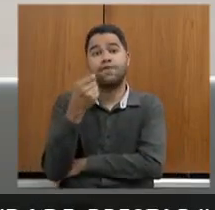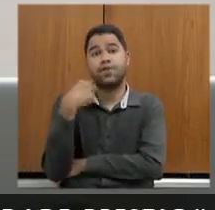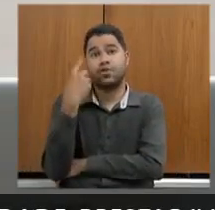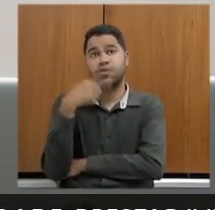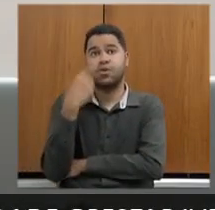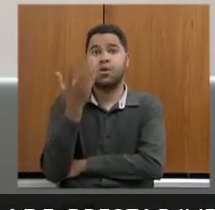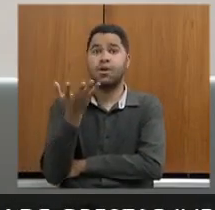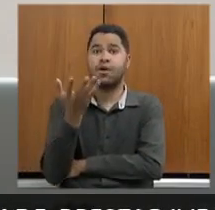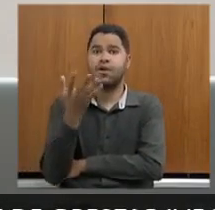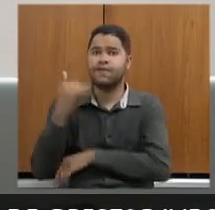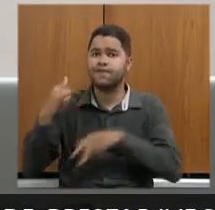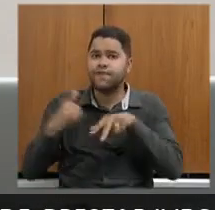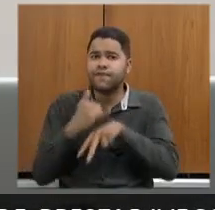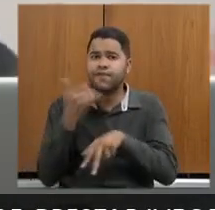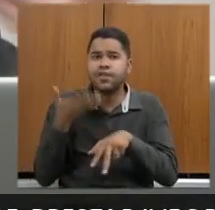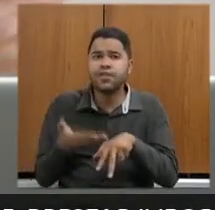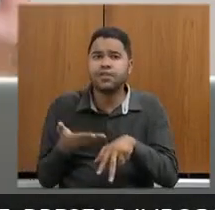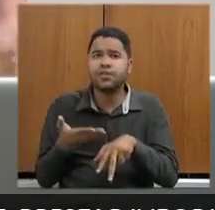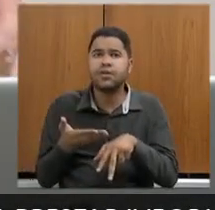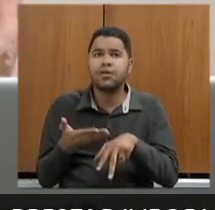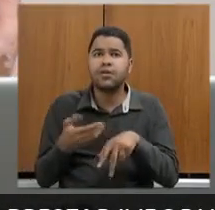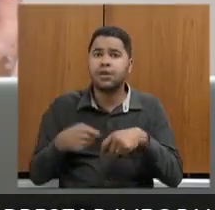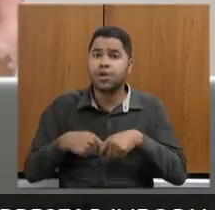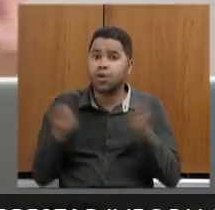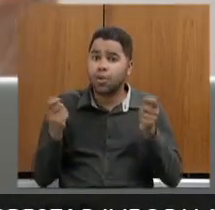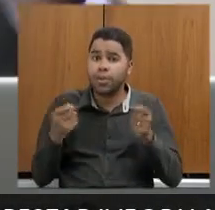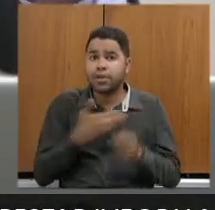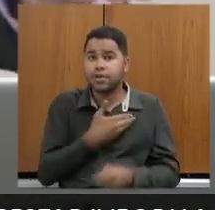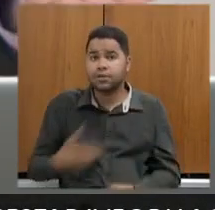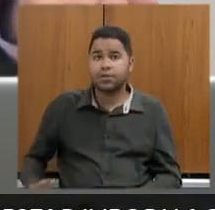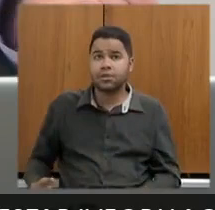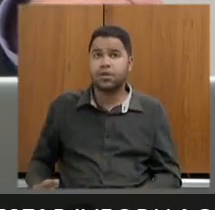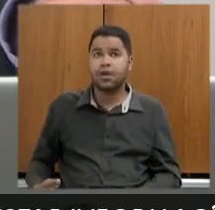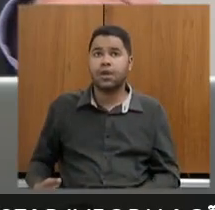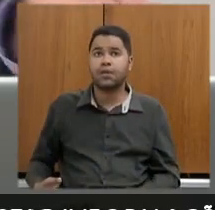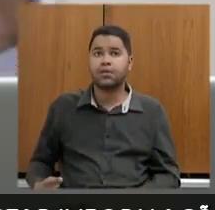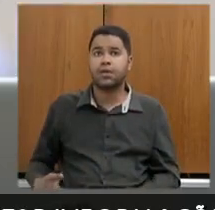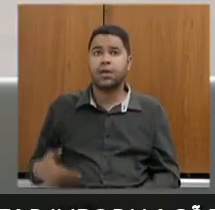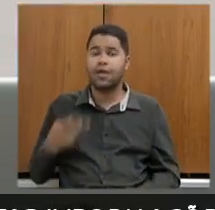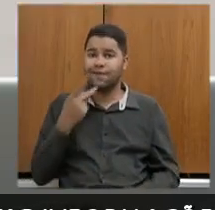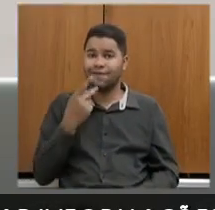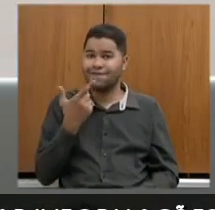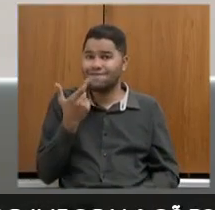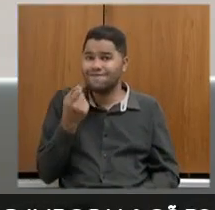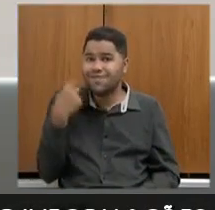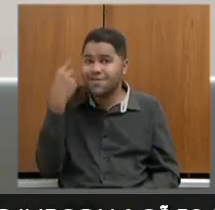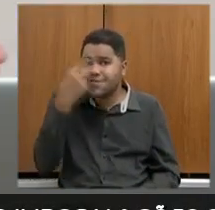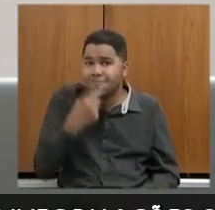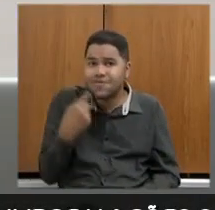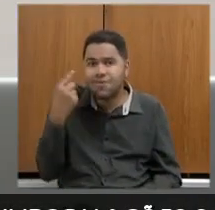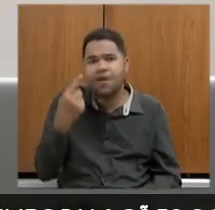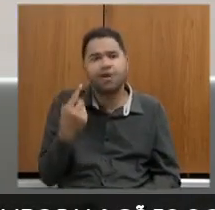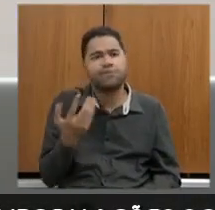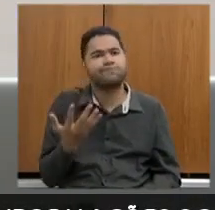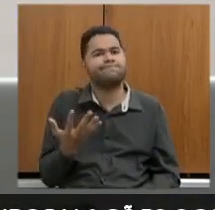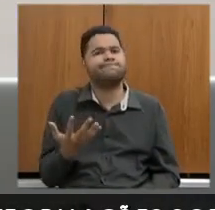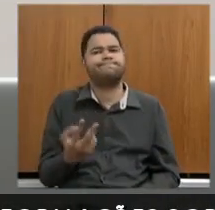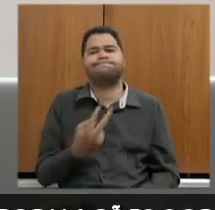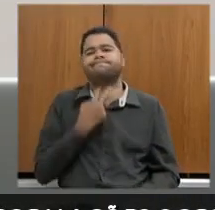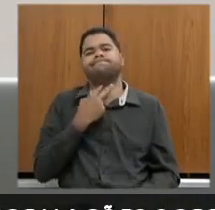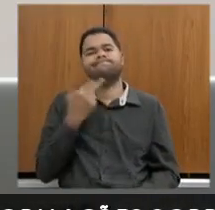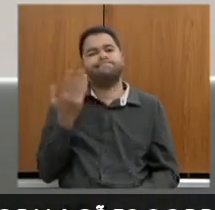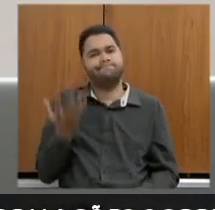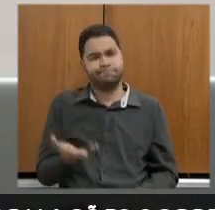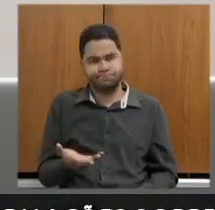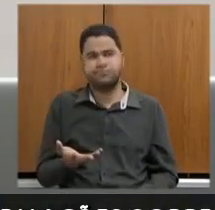o chamou sua vítima pela incompetência do estado é o estado de planta que deixou fica 20 horas Ou pode acontecer